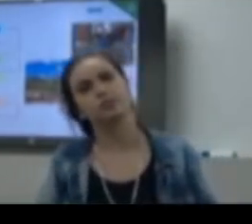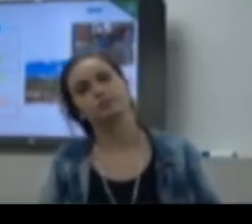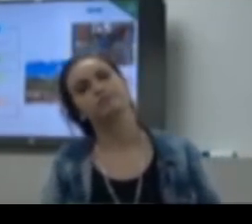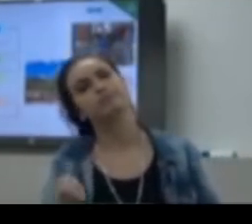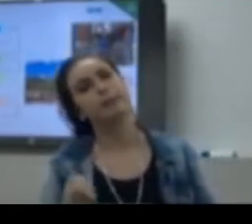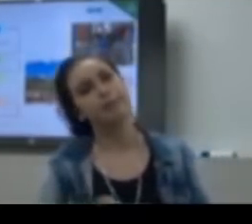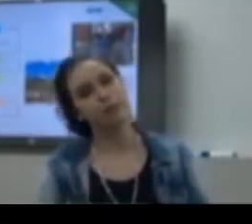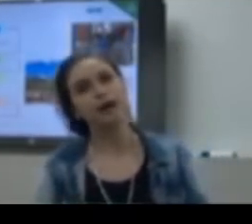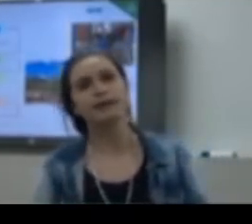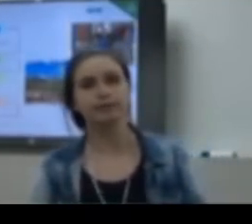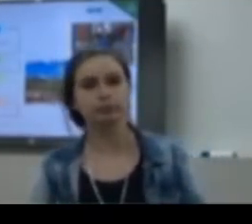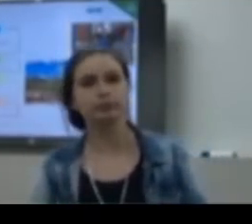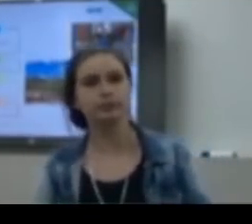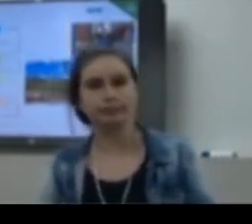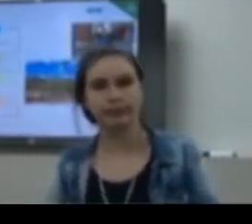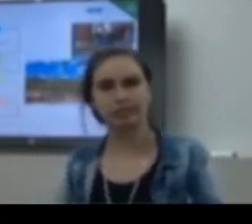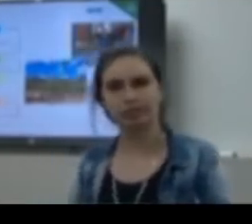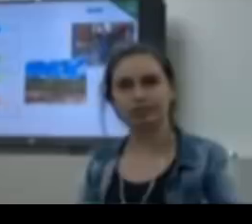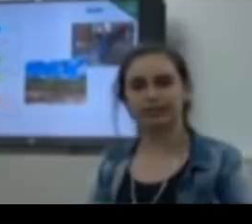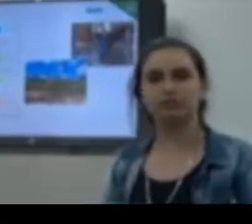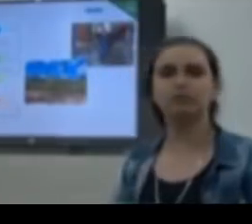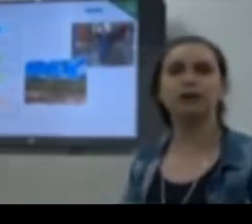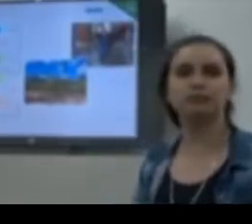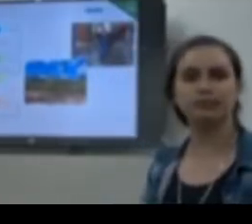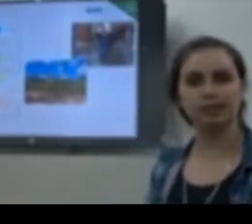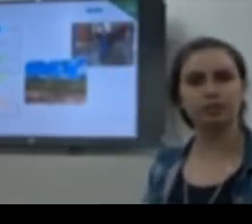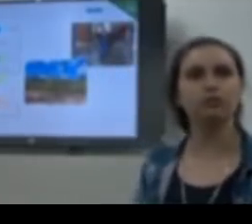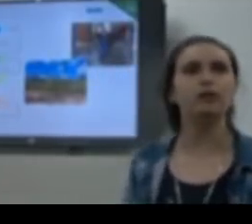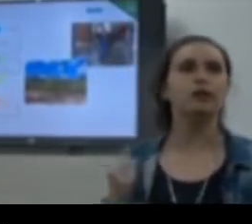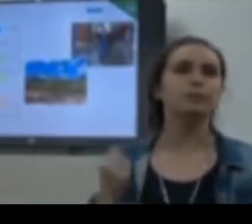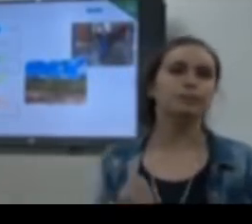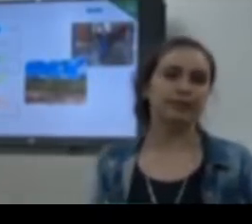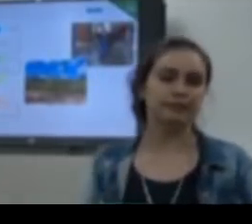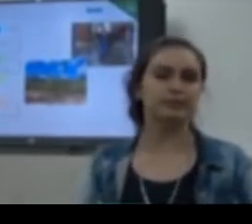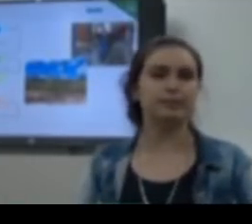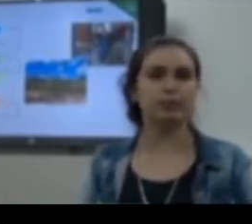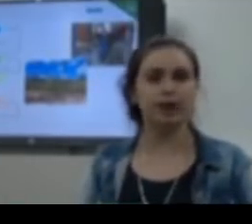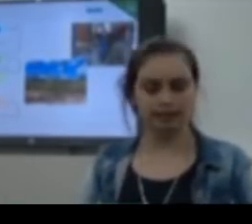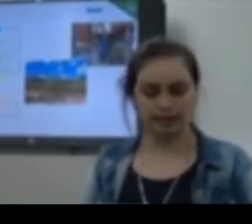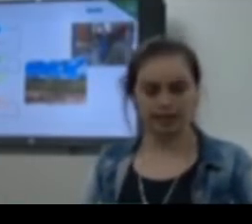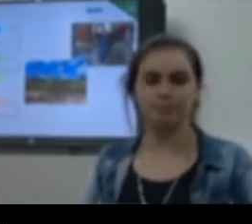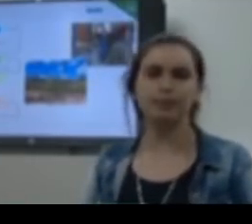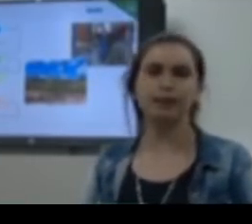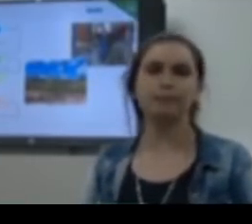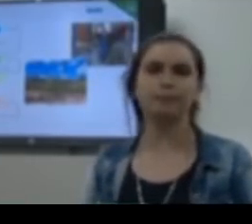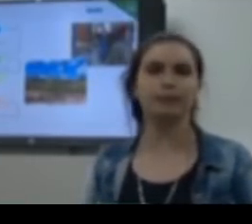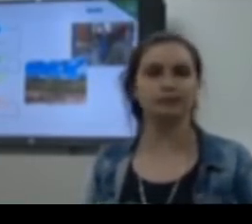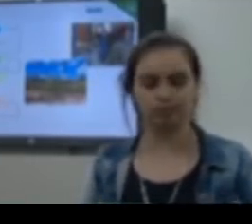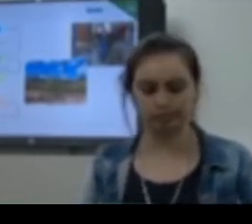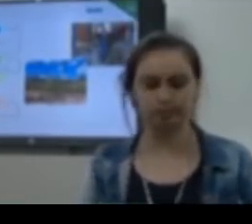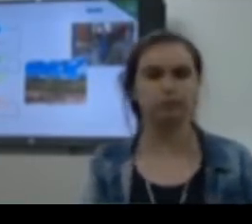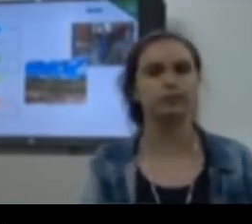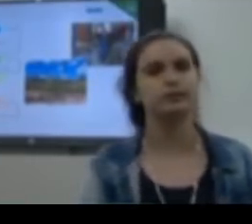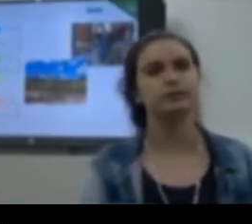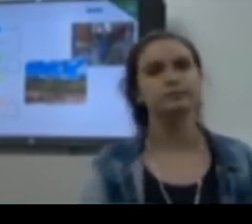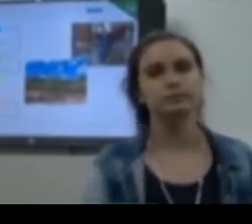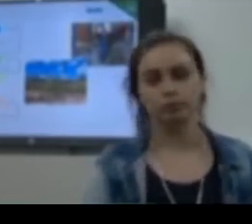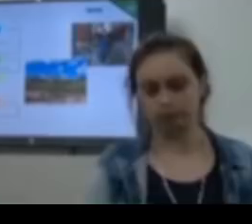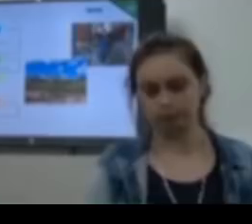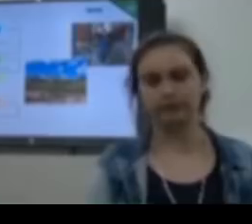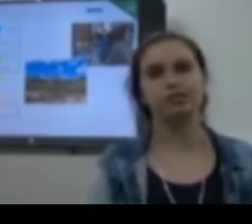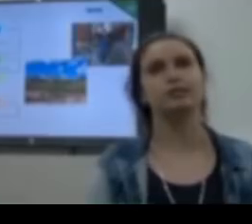ocorrem nessa região? Pecuária e agricultura também, gente, tá? Então desmatam essa região para fazer pecuária e para plantio de